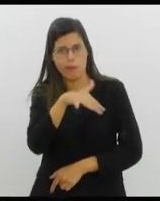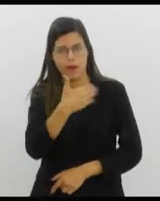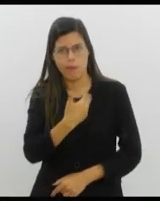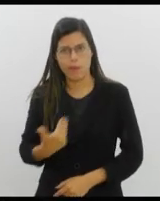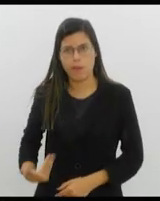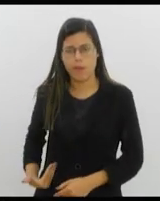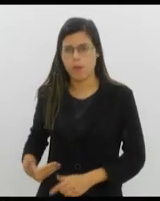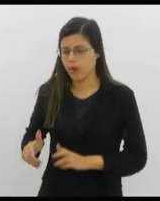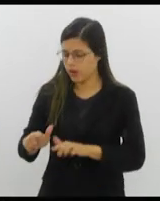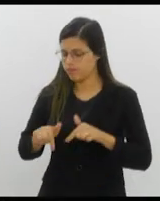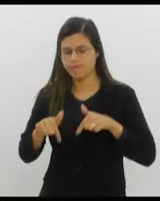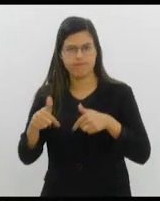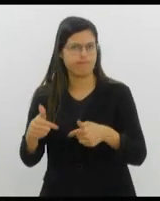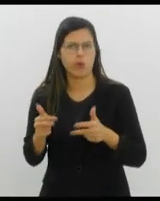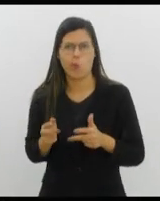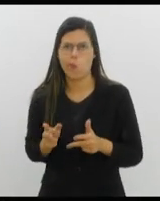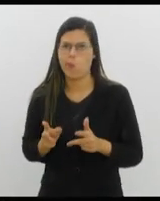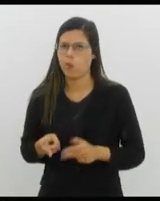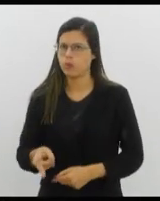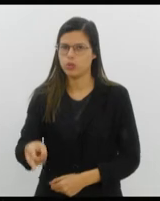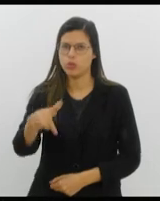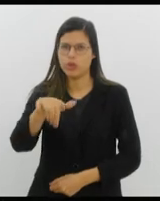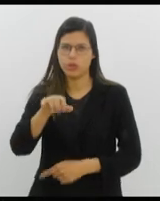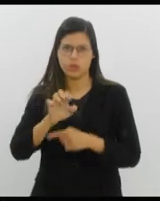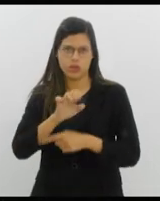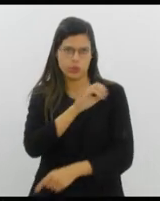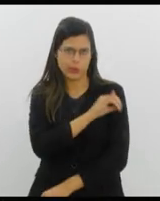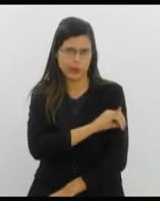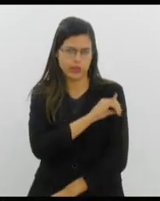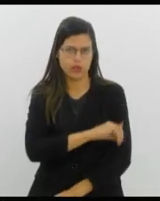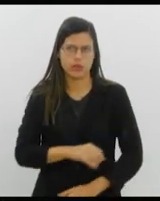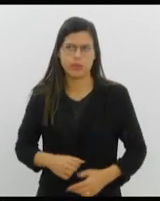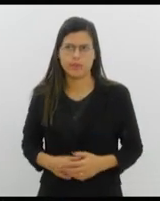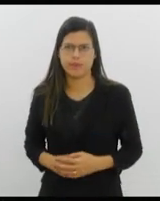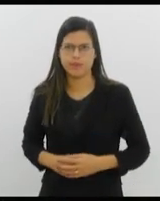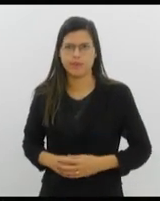atitude não se perpetue também no estado do Rio de Janeiro.